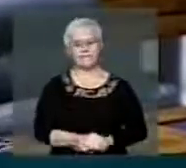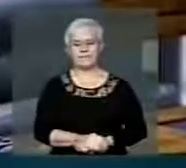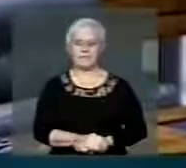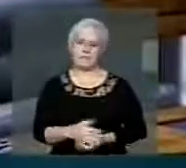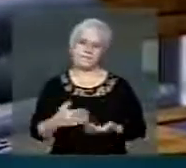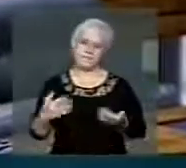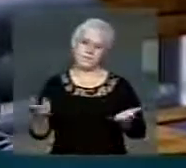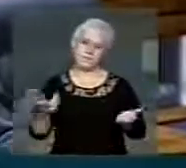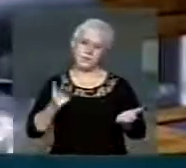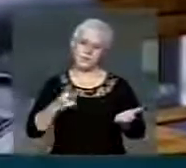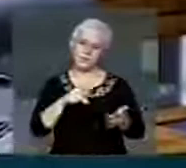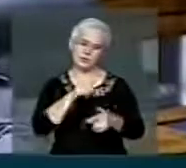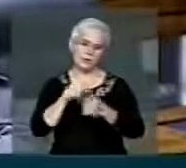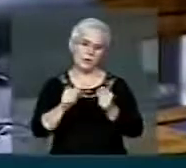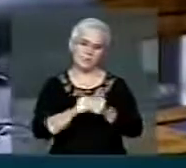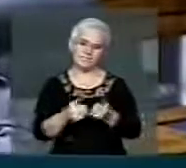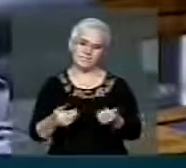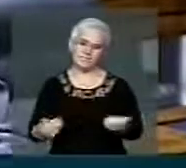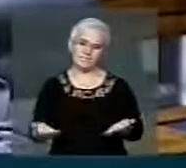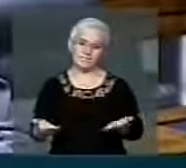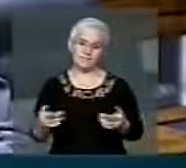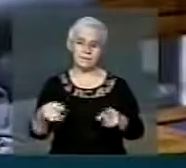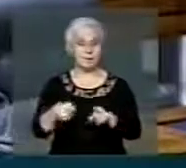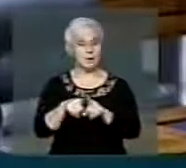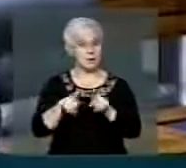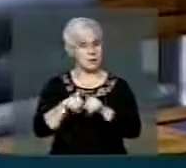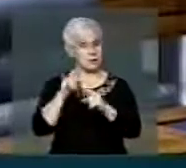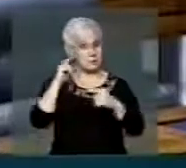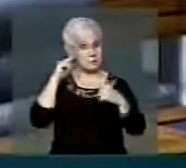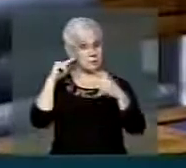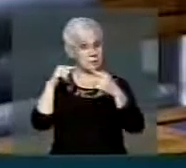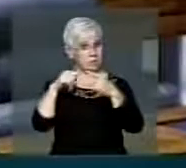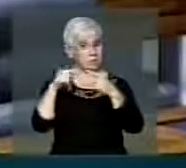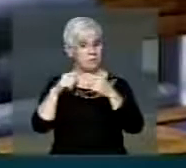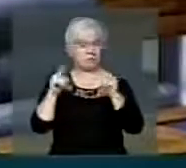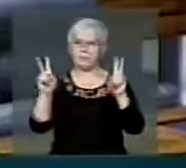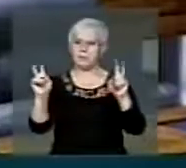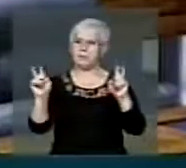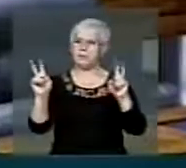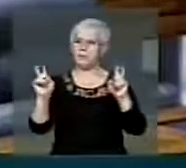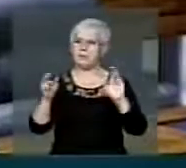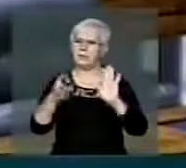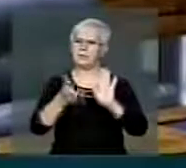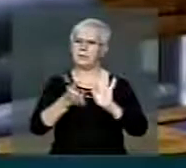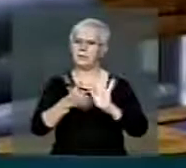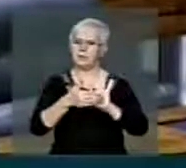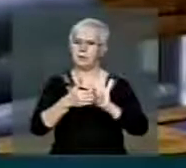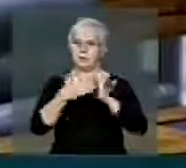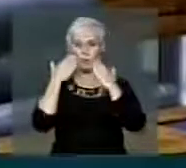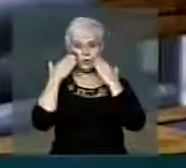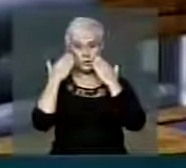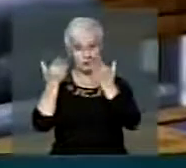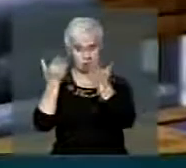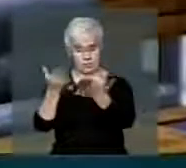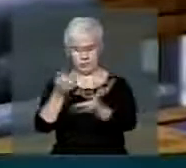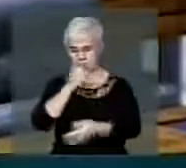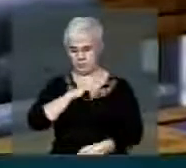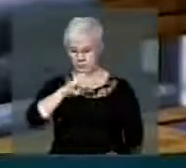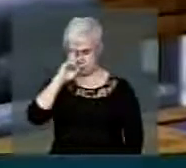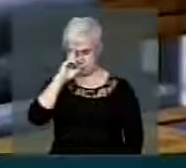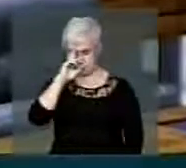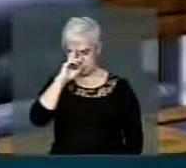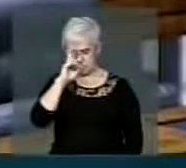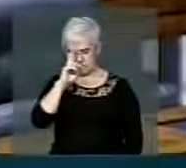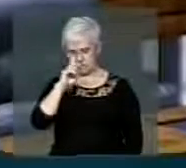de prosseguir nessa tarefa. E no que tange a proposta apresentada pelo nobre líder